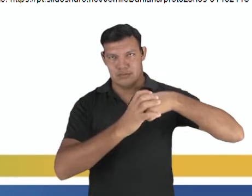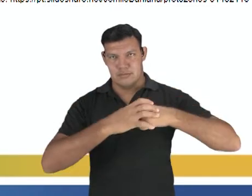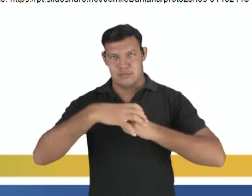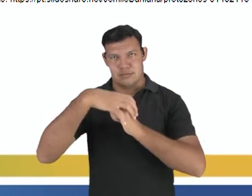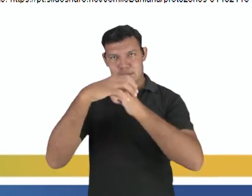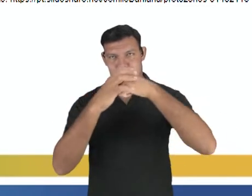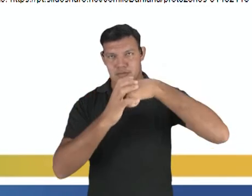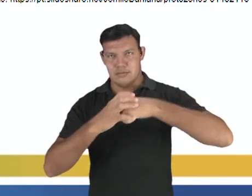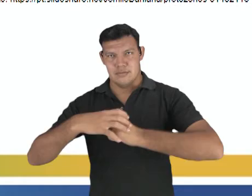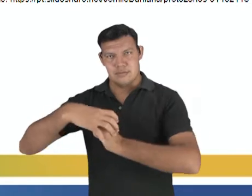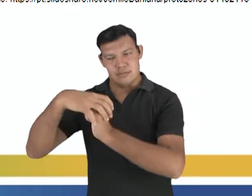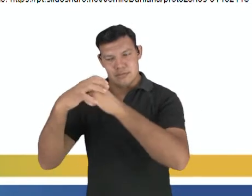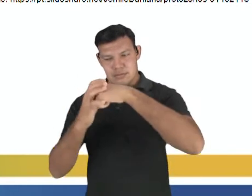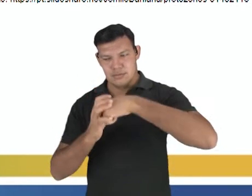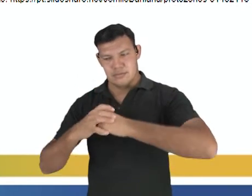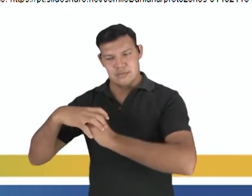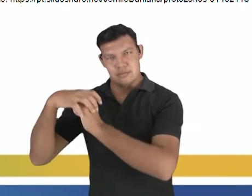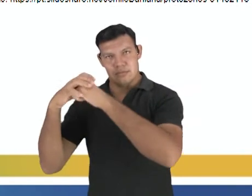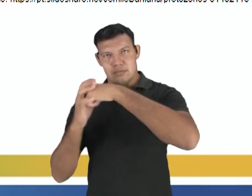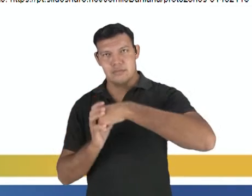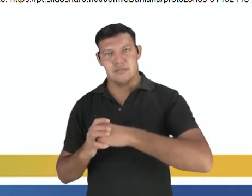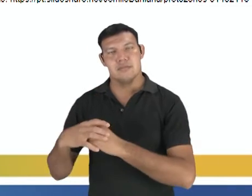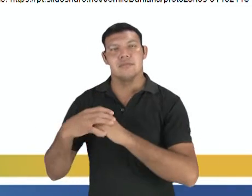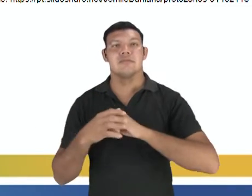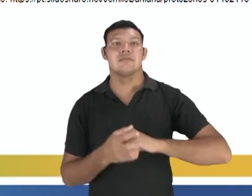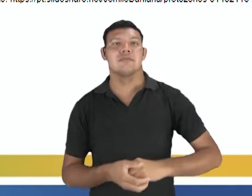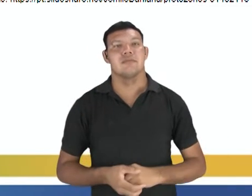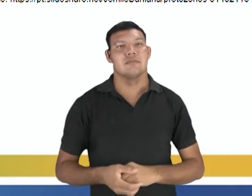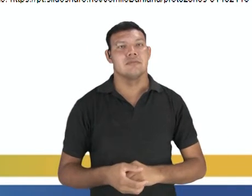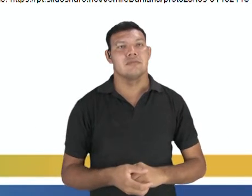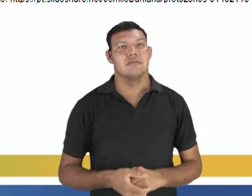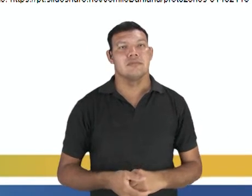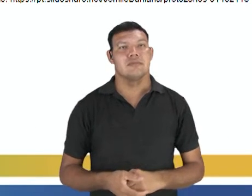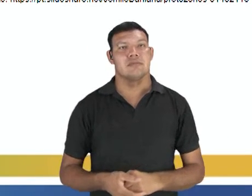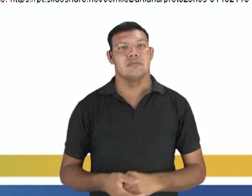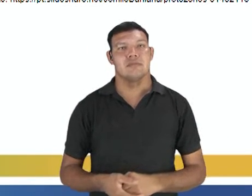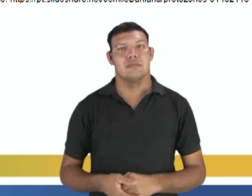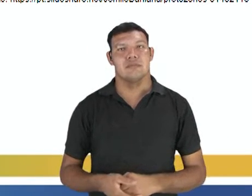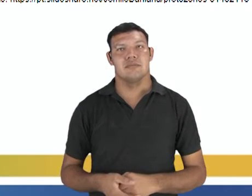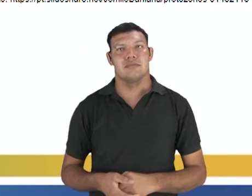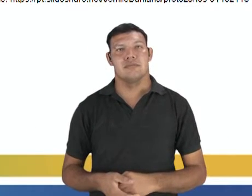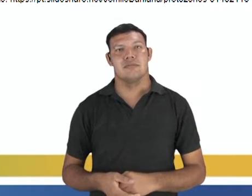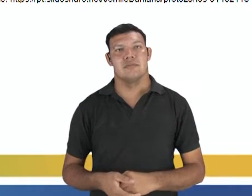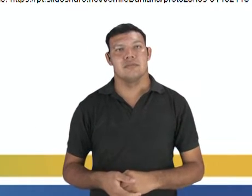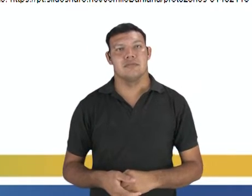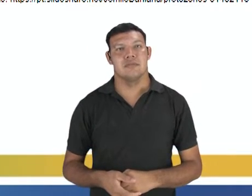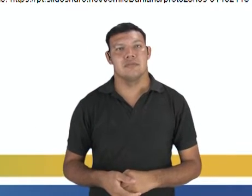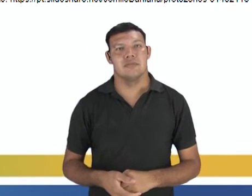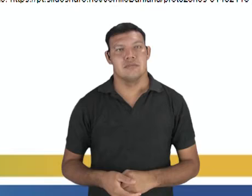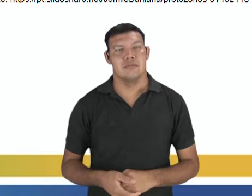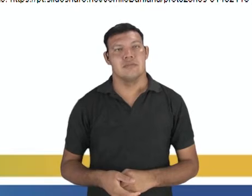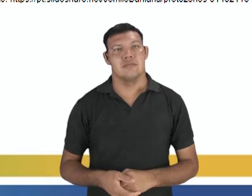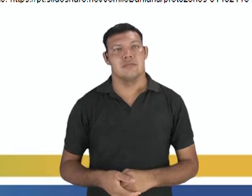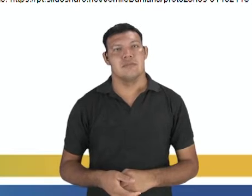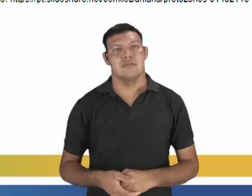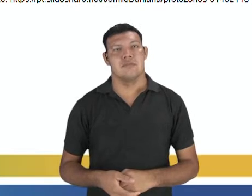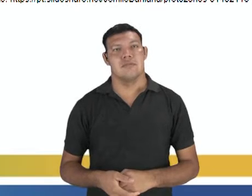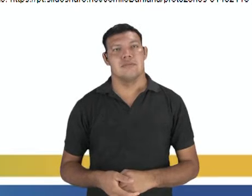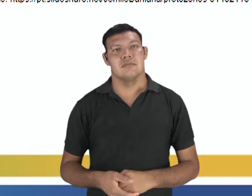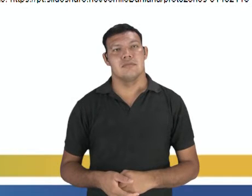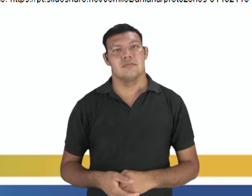corpo se deslocasse para uma área e permitisse essa movimentação. E os esporozoários são